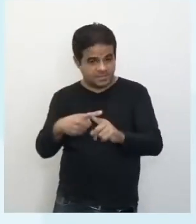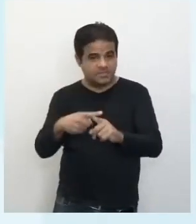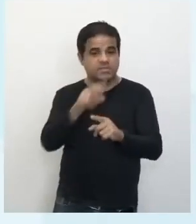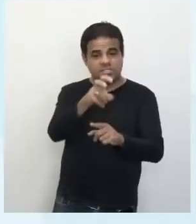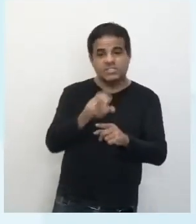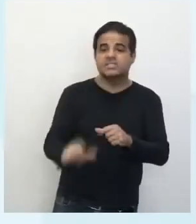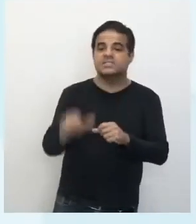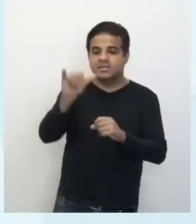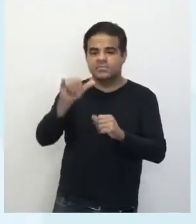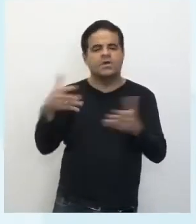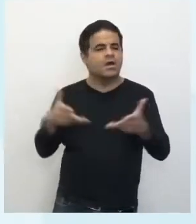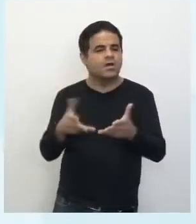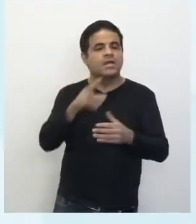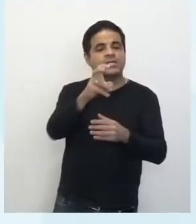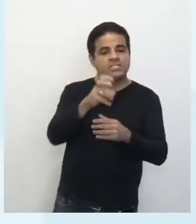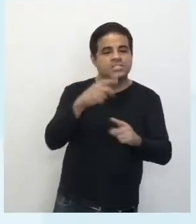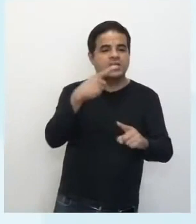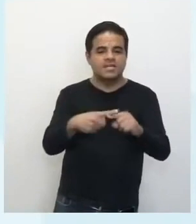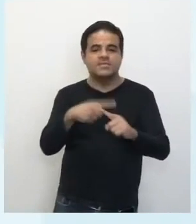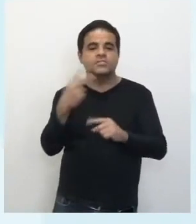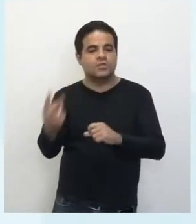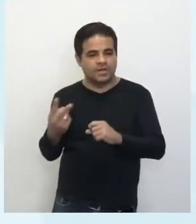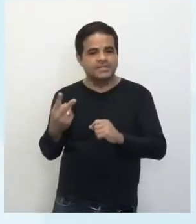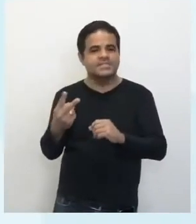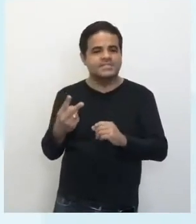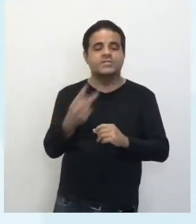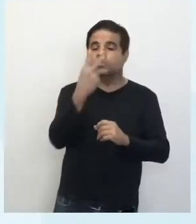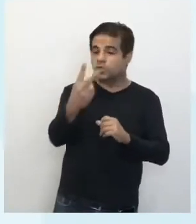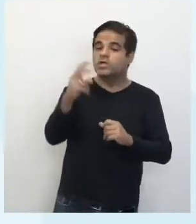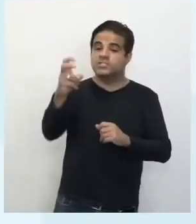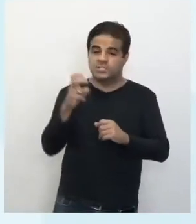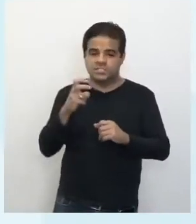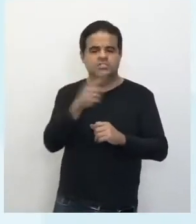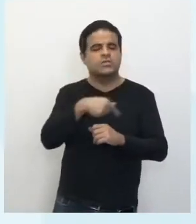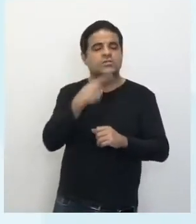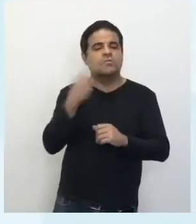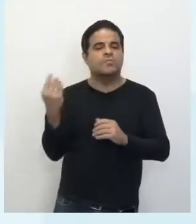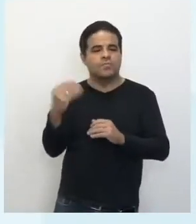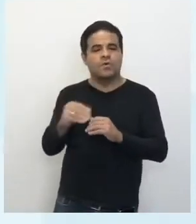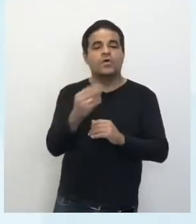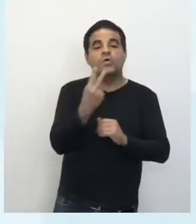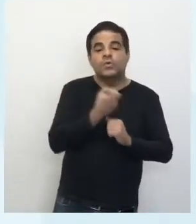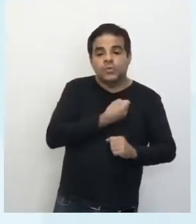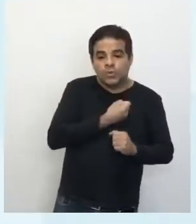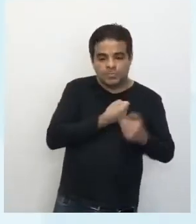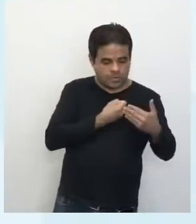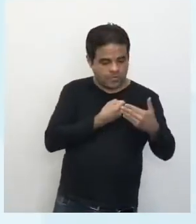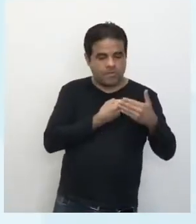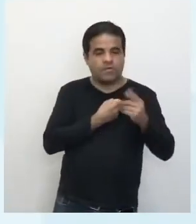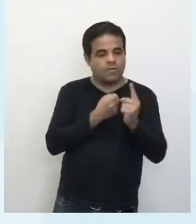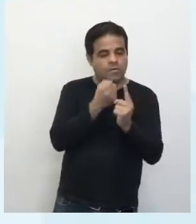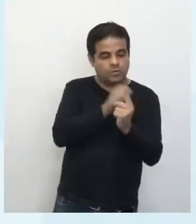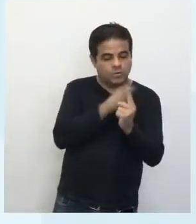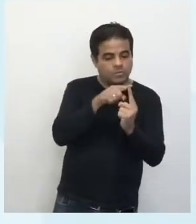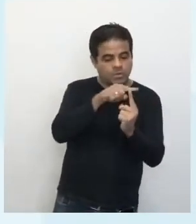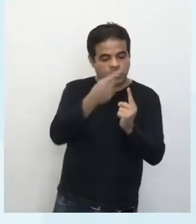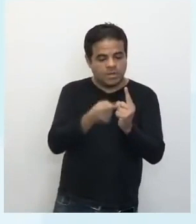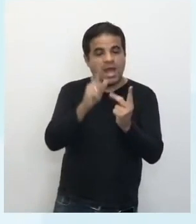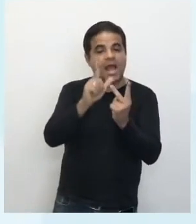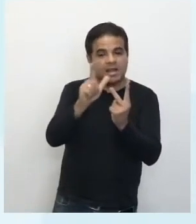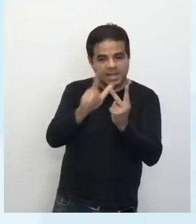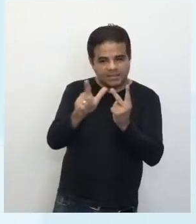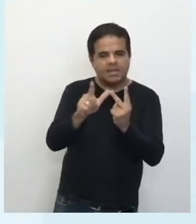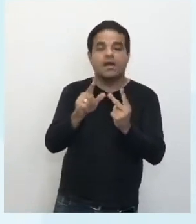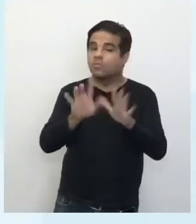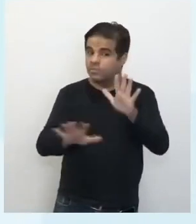xy. Agora, x vezes 2, ó, 2x. A gente costuma colocar o número na frente da letra, tá bom? Mas, olha,